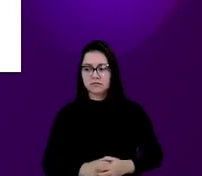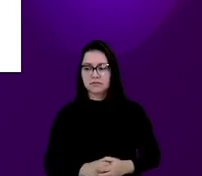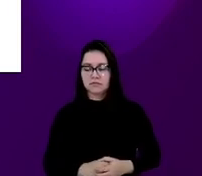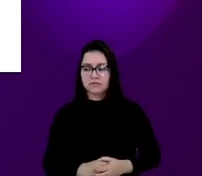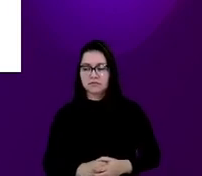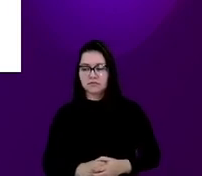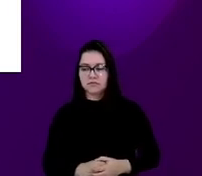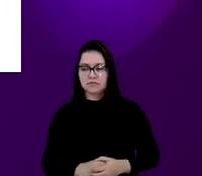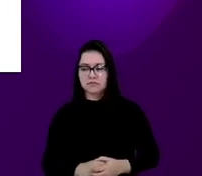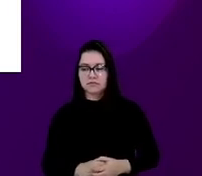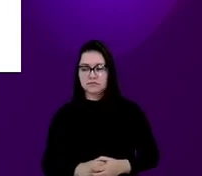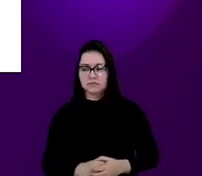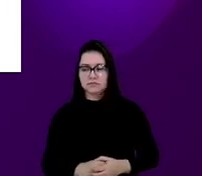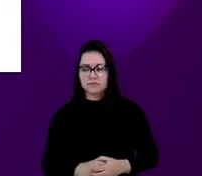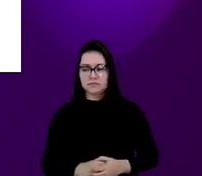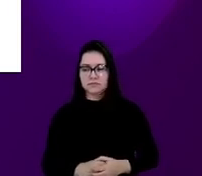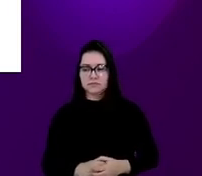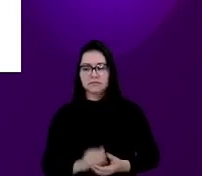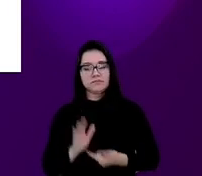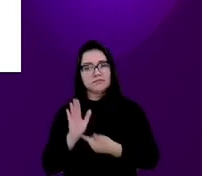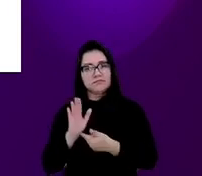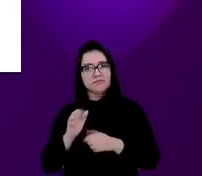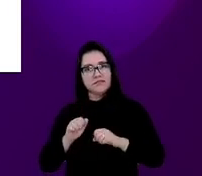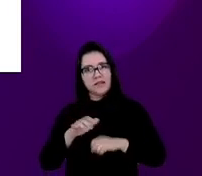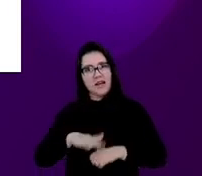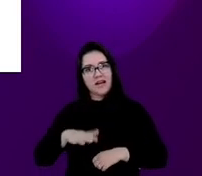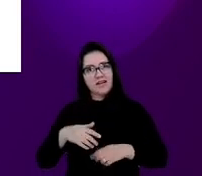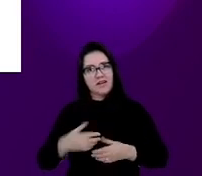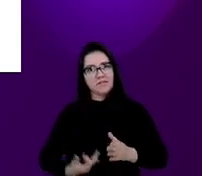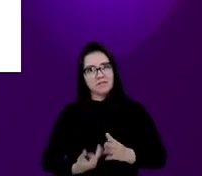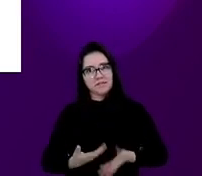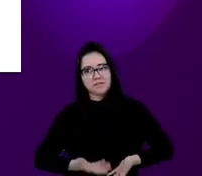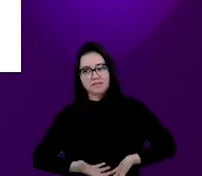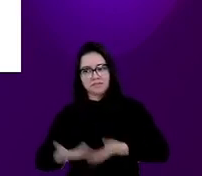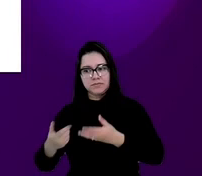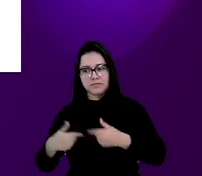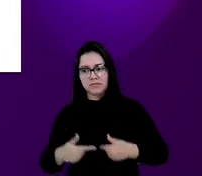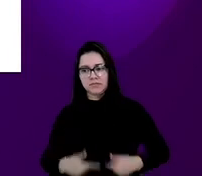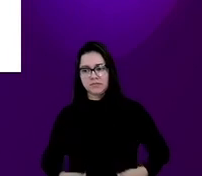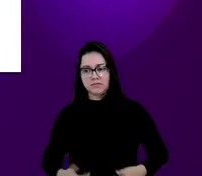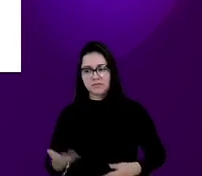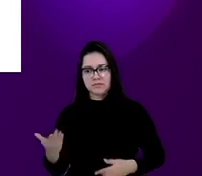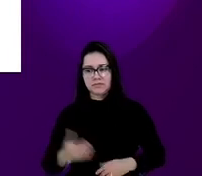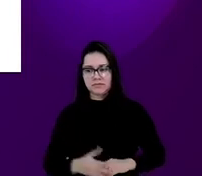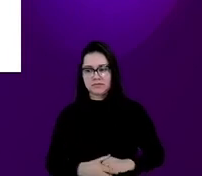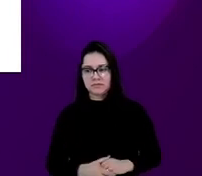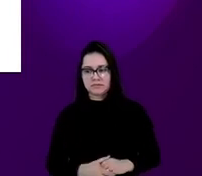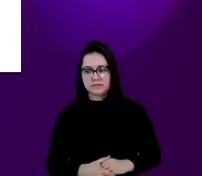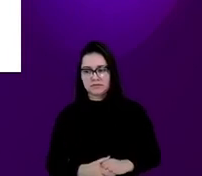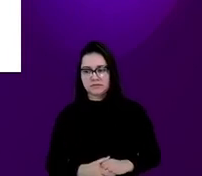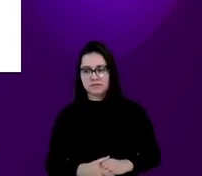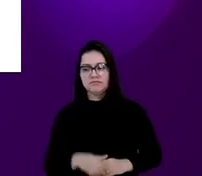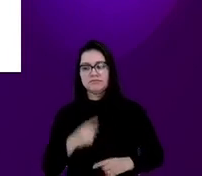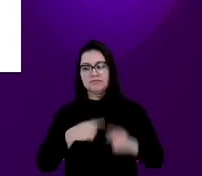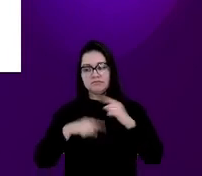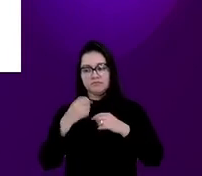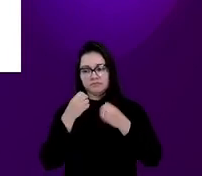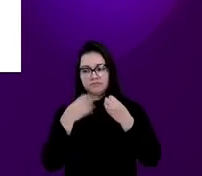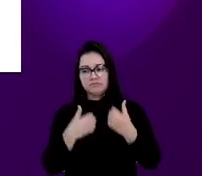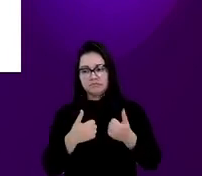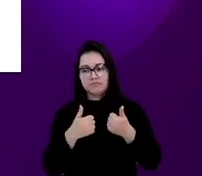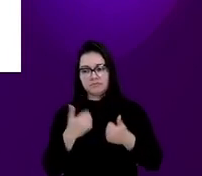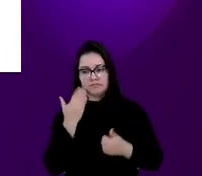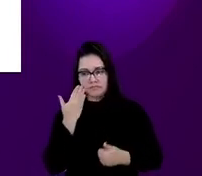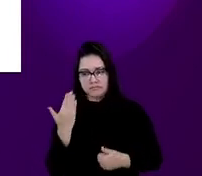mostrando o tamanho da área cruenta e da incisão, essa paciente evoluiu bem